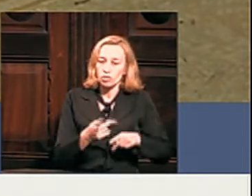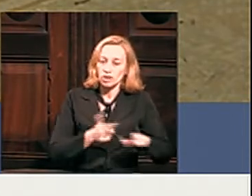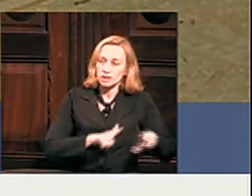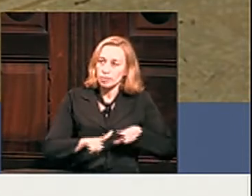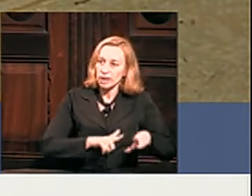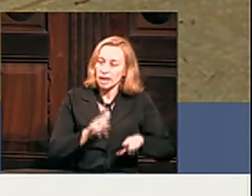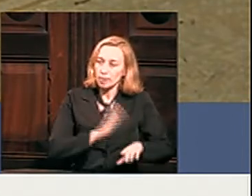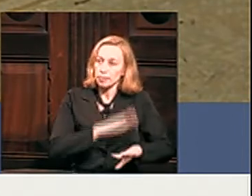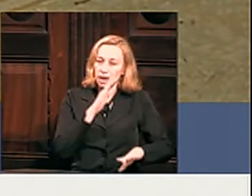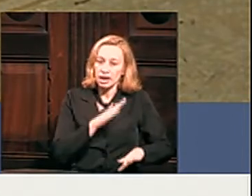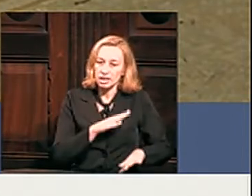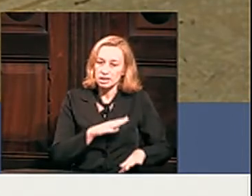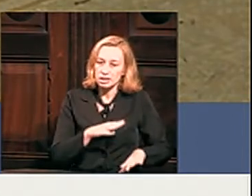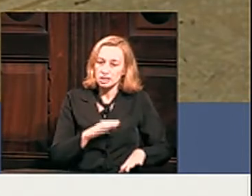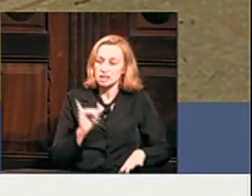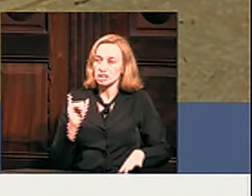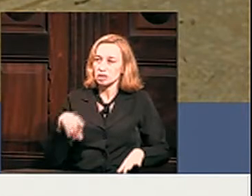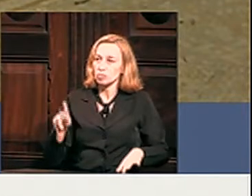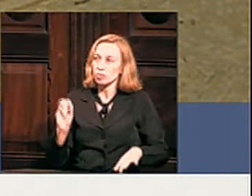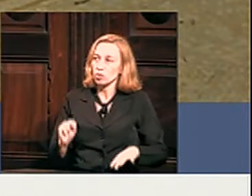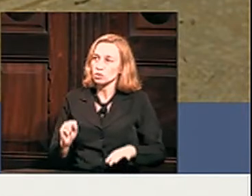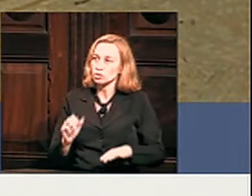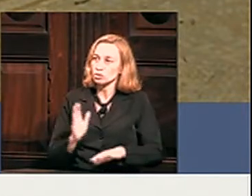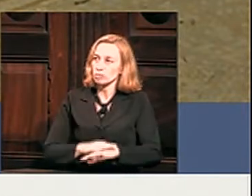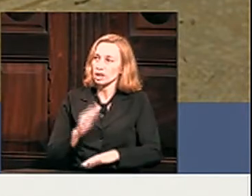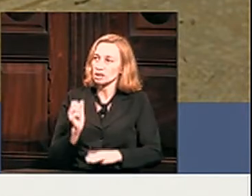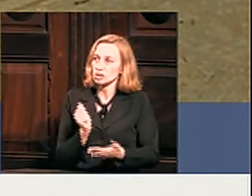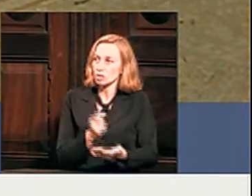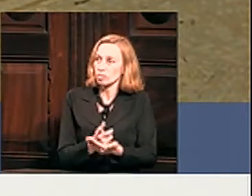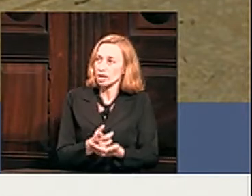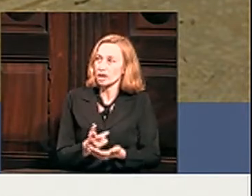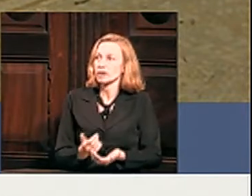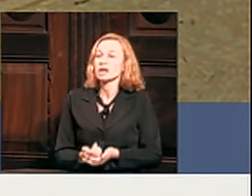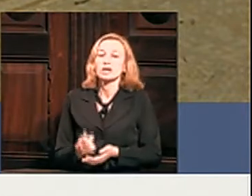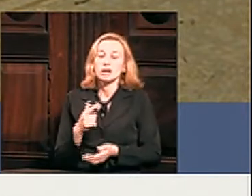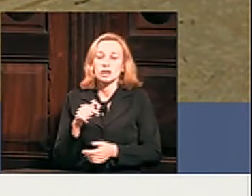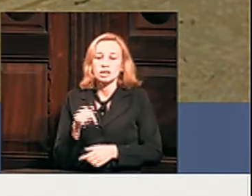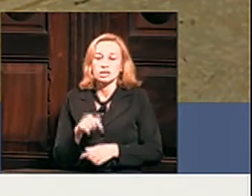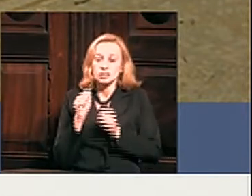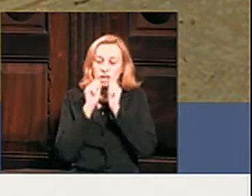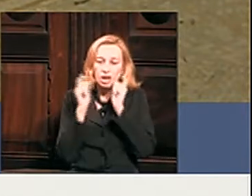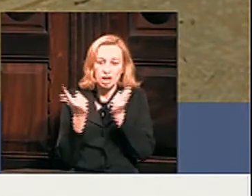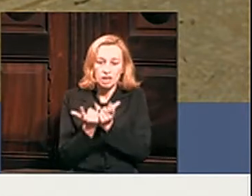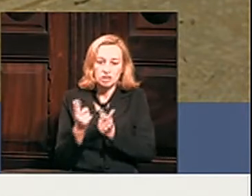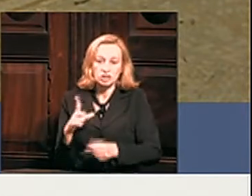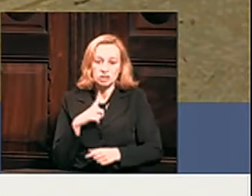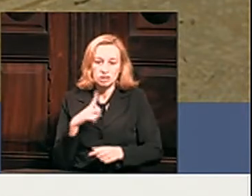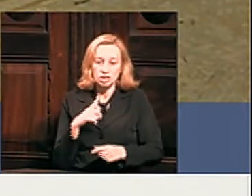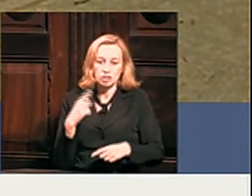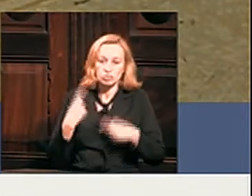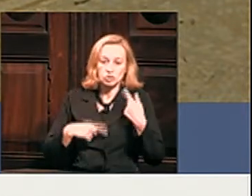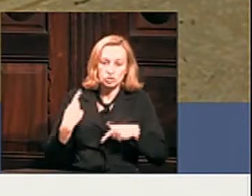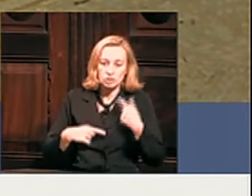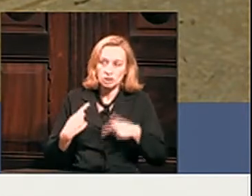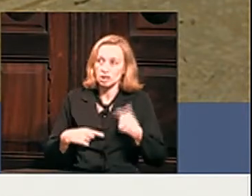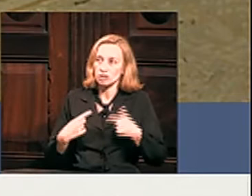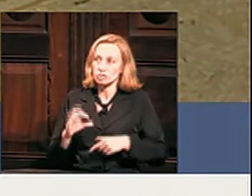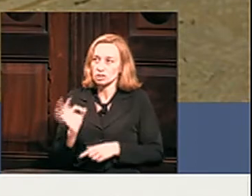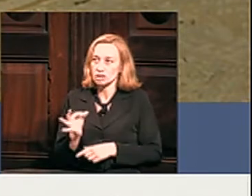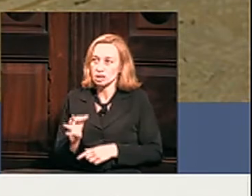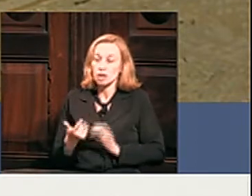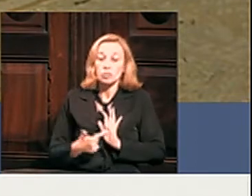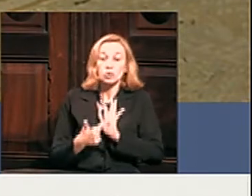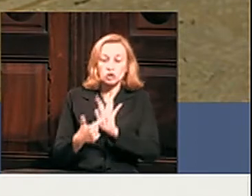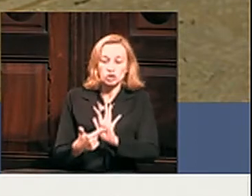seus próprios problemas. E tem se mostrado, e nós daqui da Alerj temos feito esse debate permanente, tem se